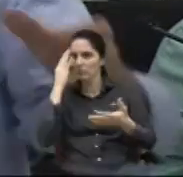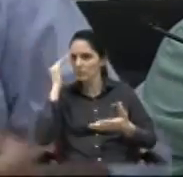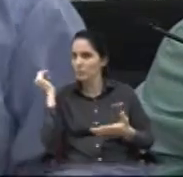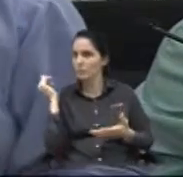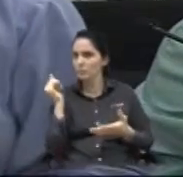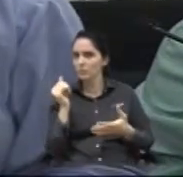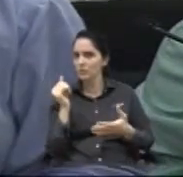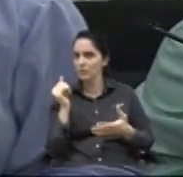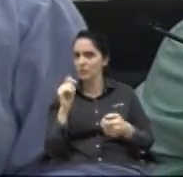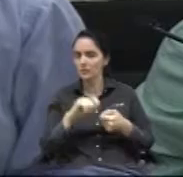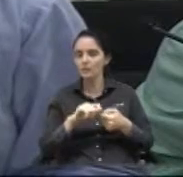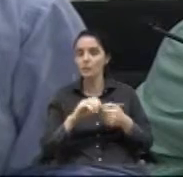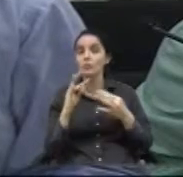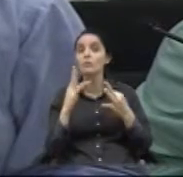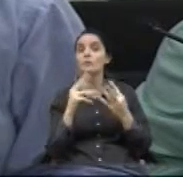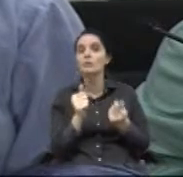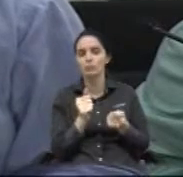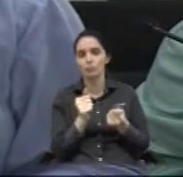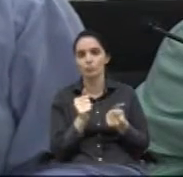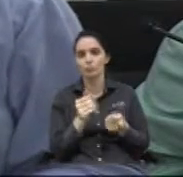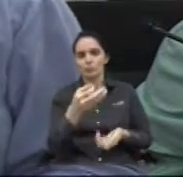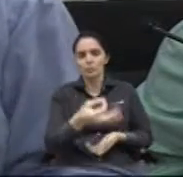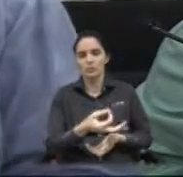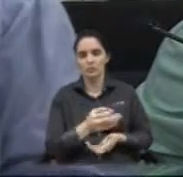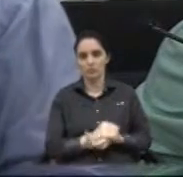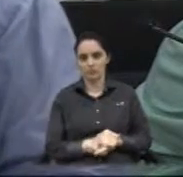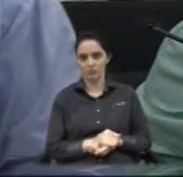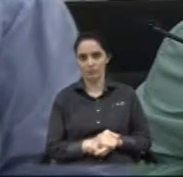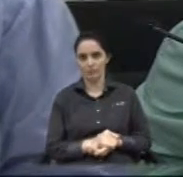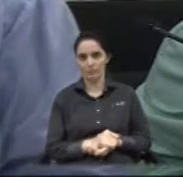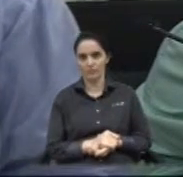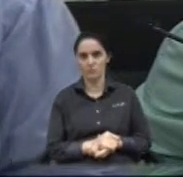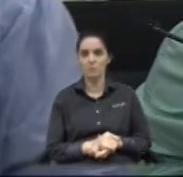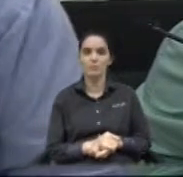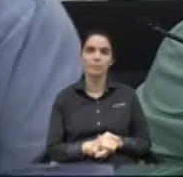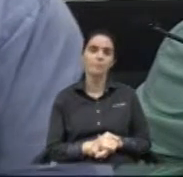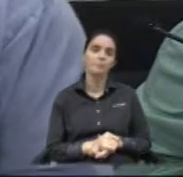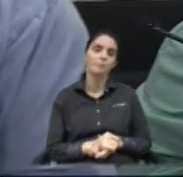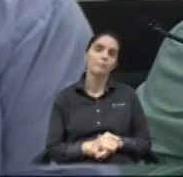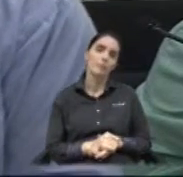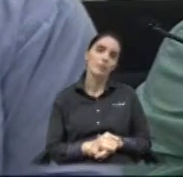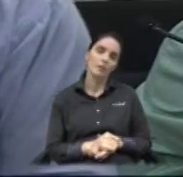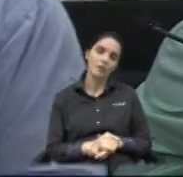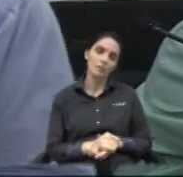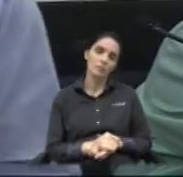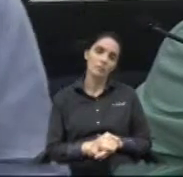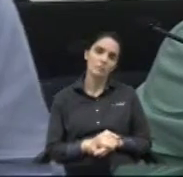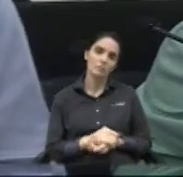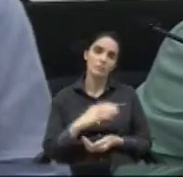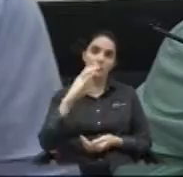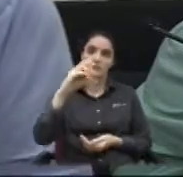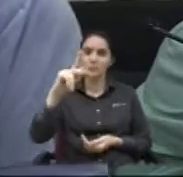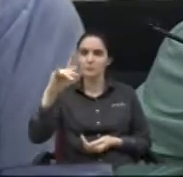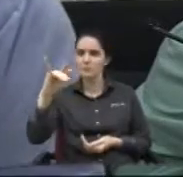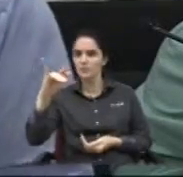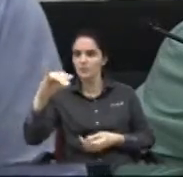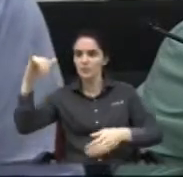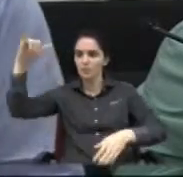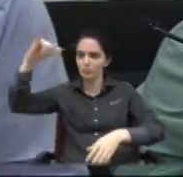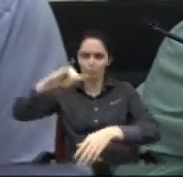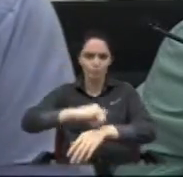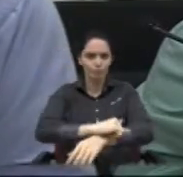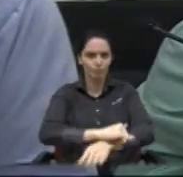realmente tudo que estava estipulado? Então a gente teve a CPI do aeroporto,